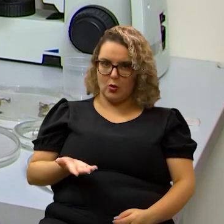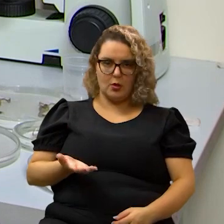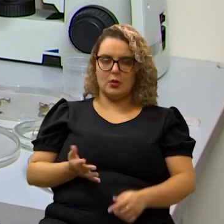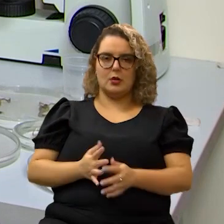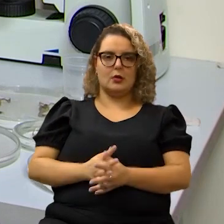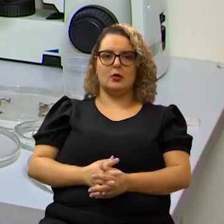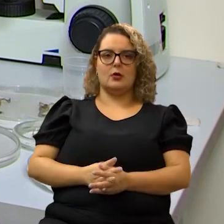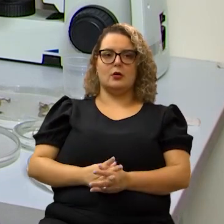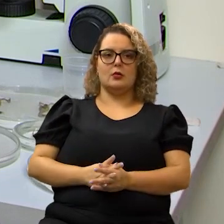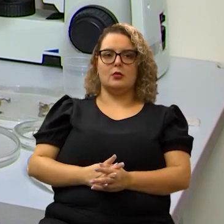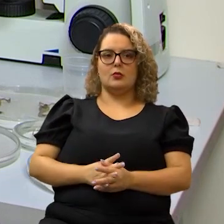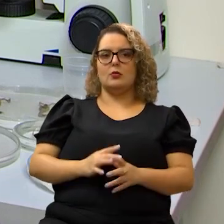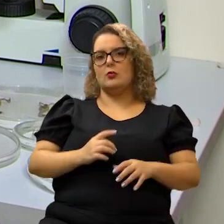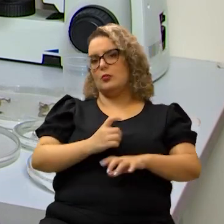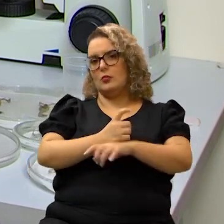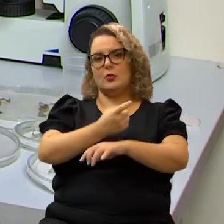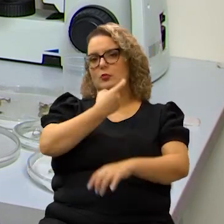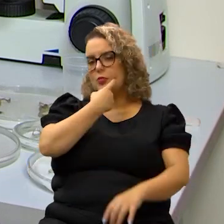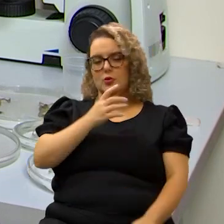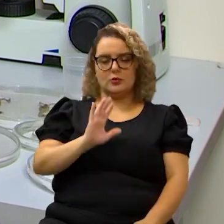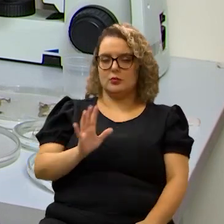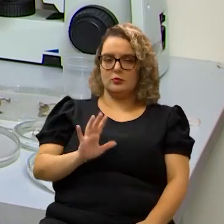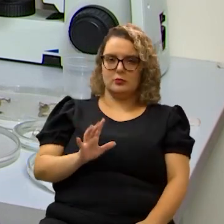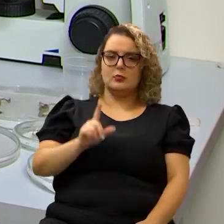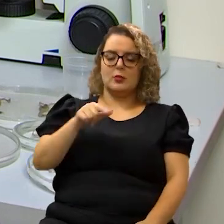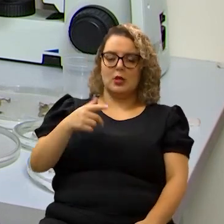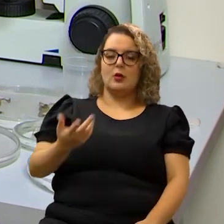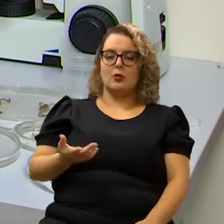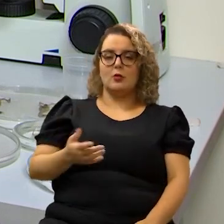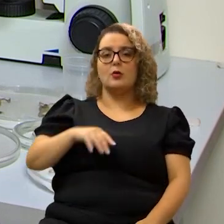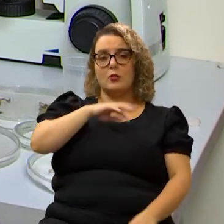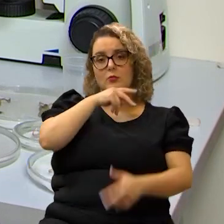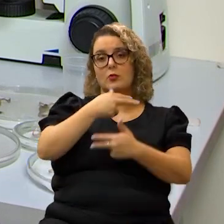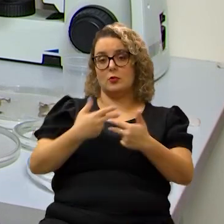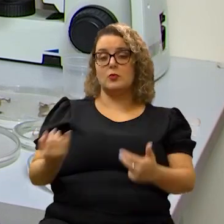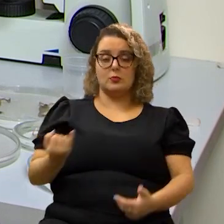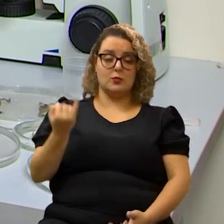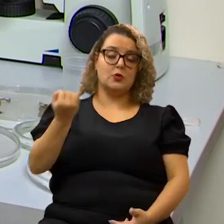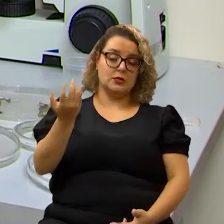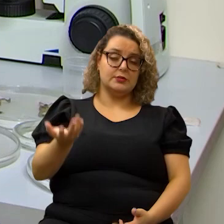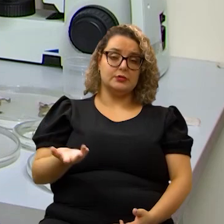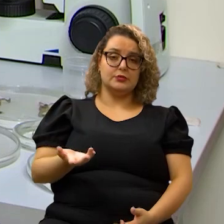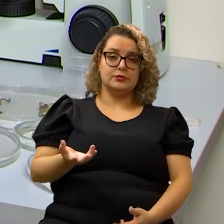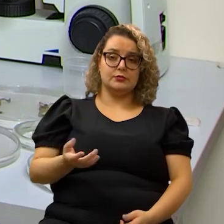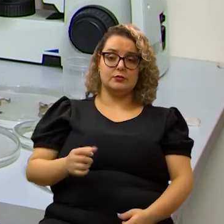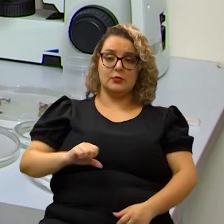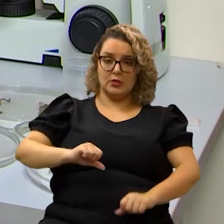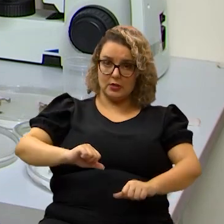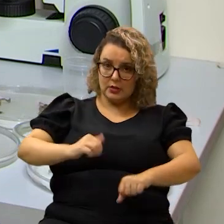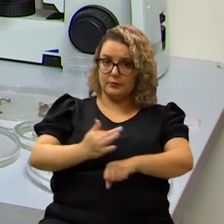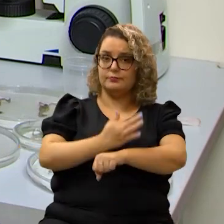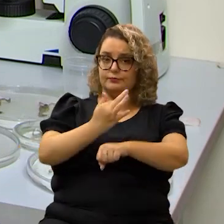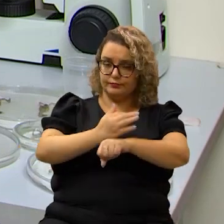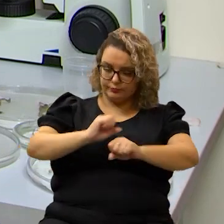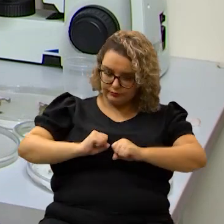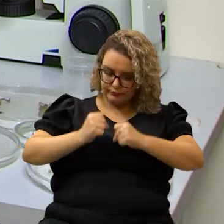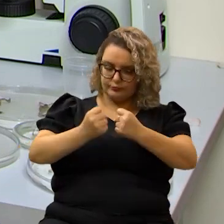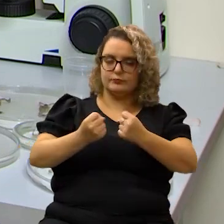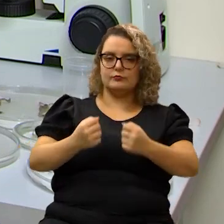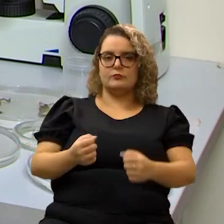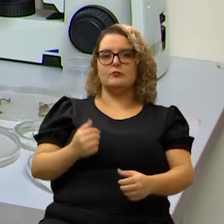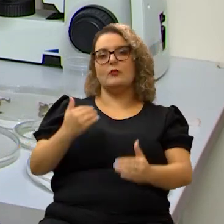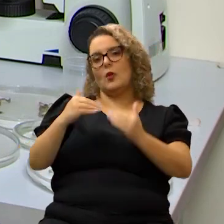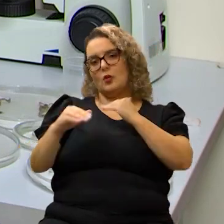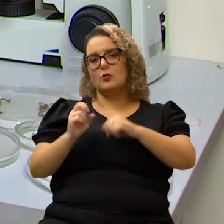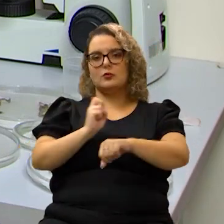algumas picadas no focinho, na boca, e ele não morre, né? Ele não morre com a picada do escorpião. Isso aí é um animal muito